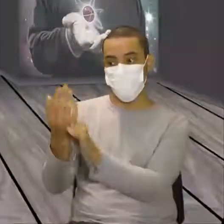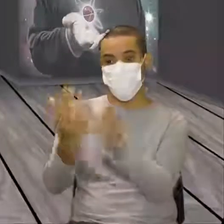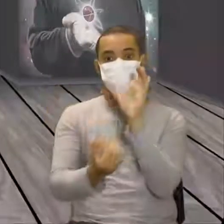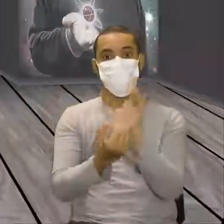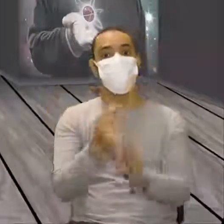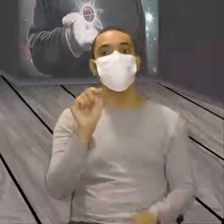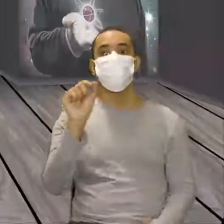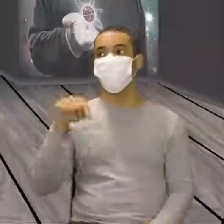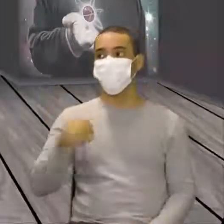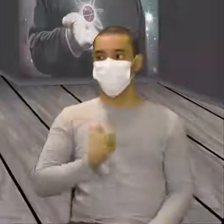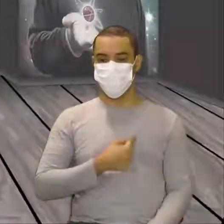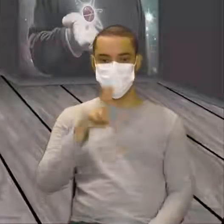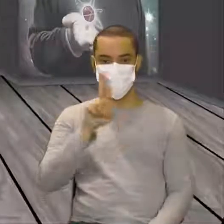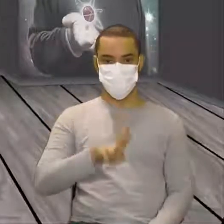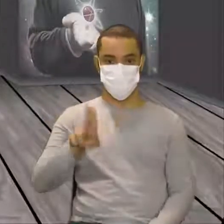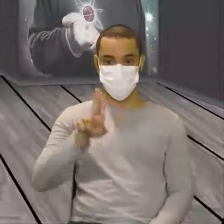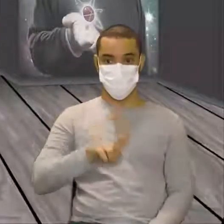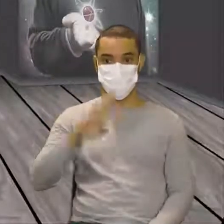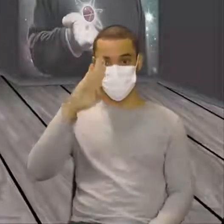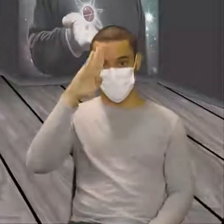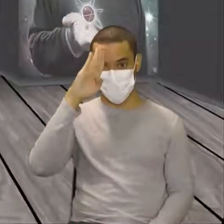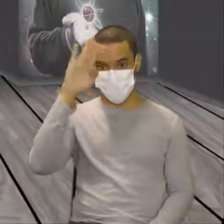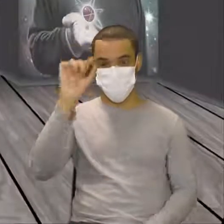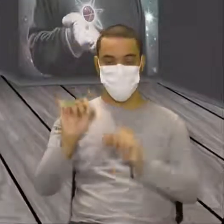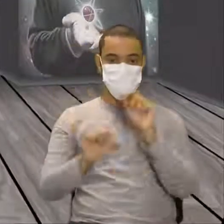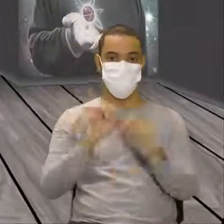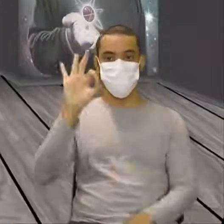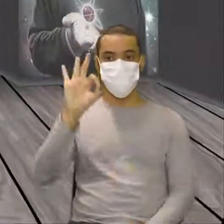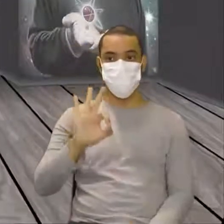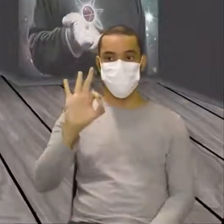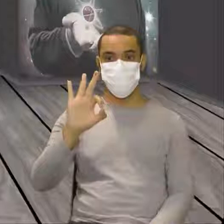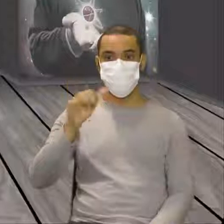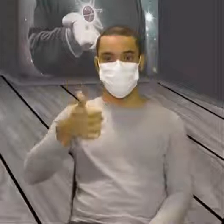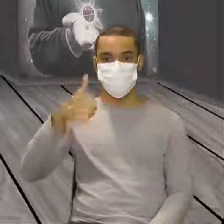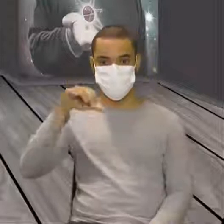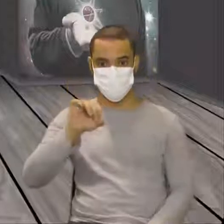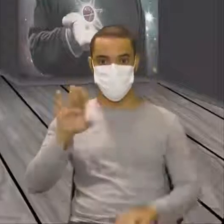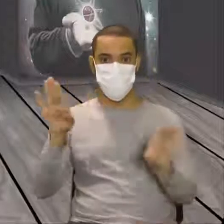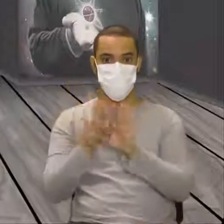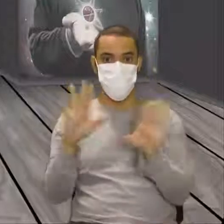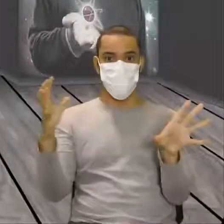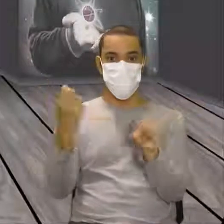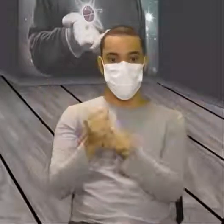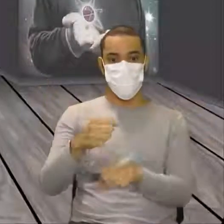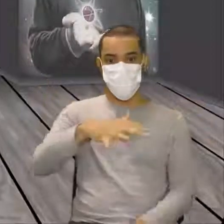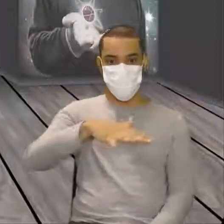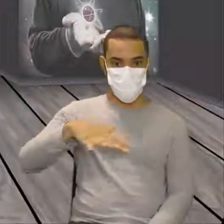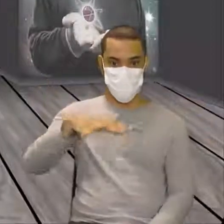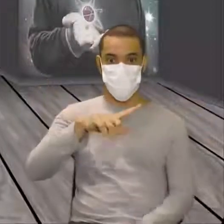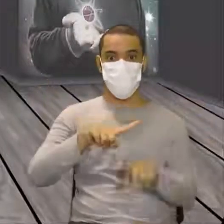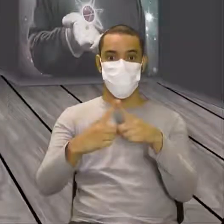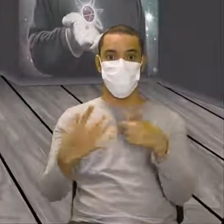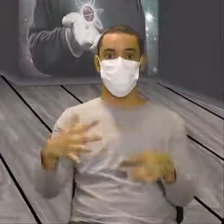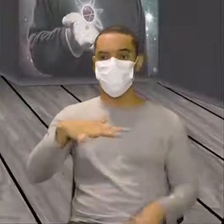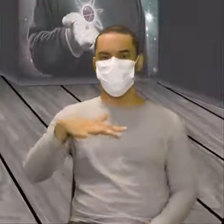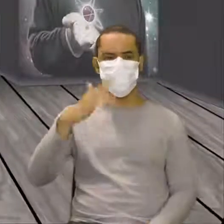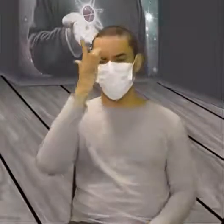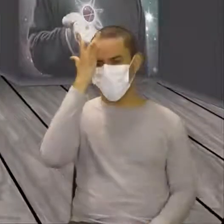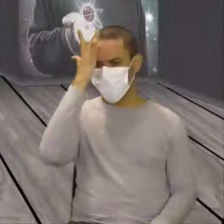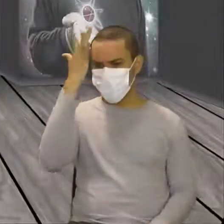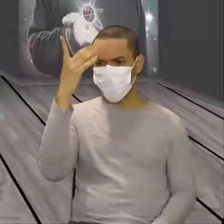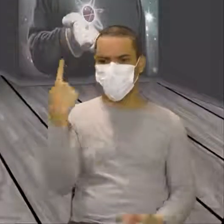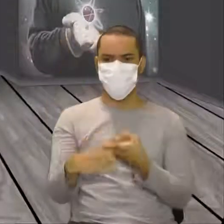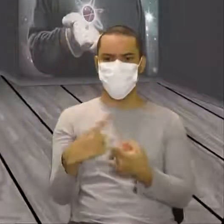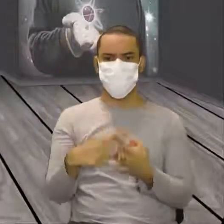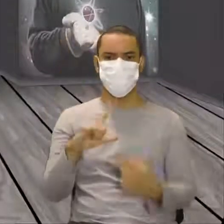que nós usamos agora? Principalmente potência de 10 e cálculo de área. Mas o cálculo de área é bem fácil, né? Quando